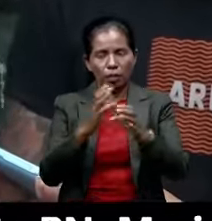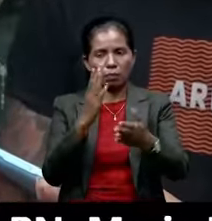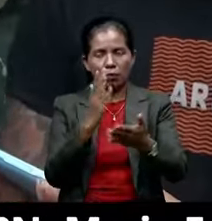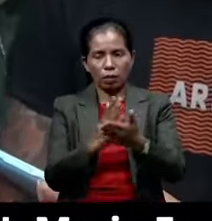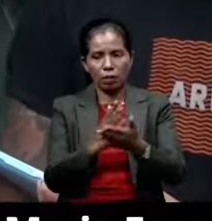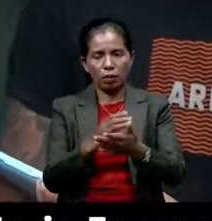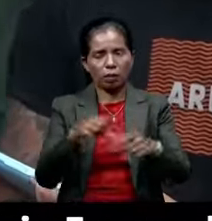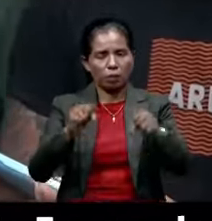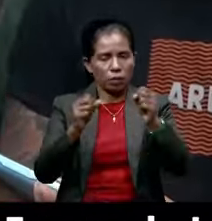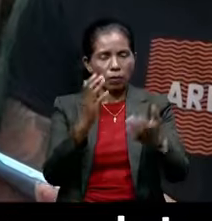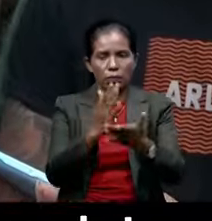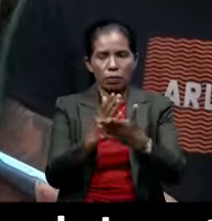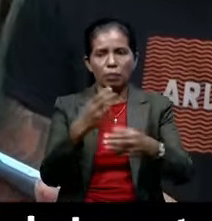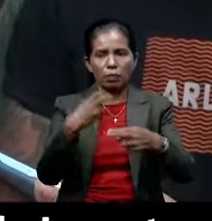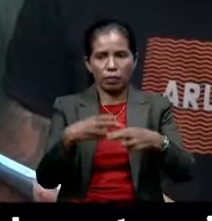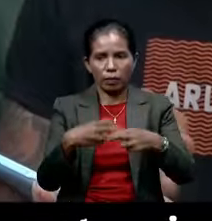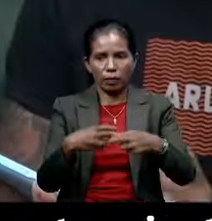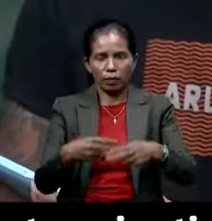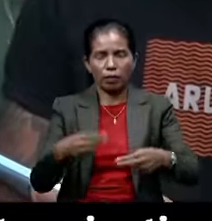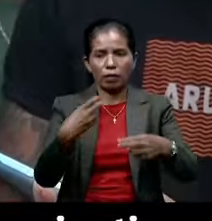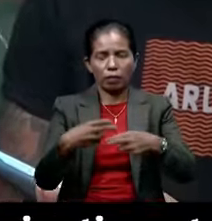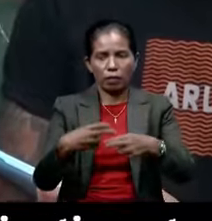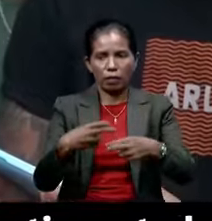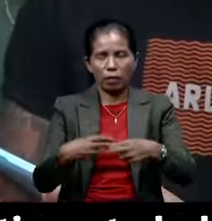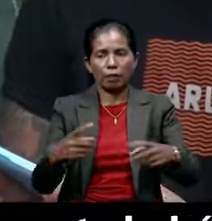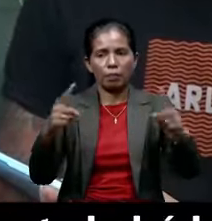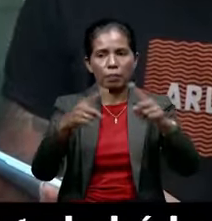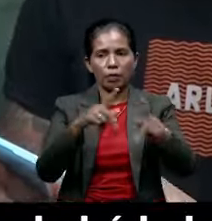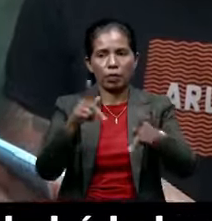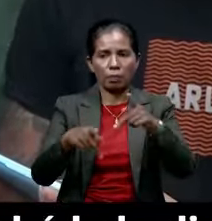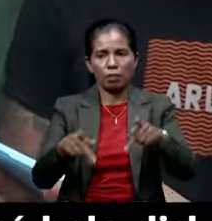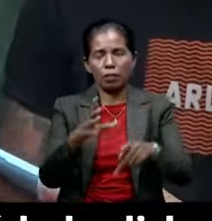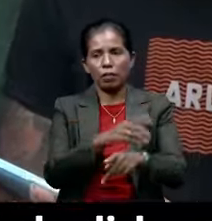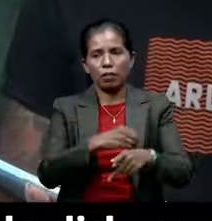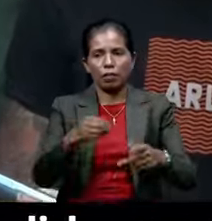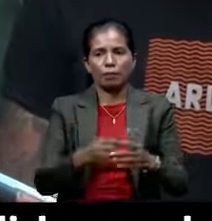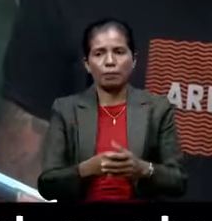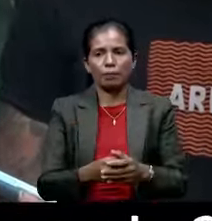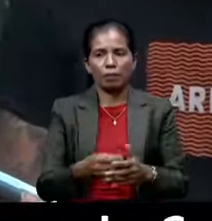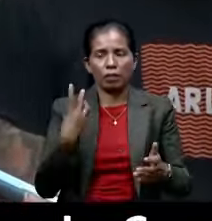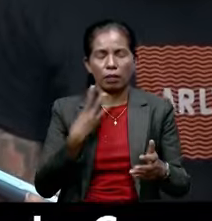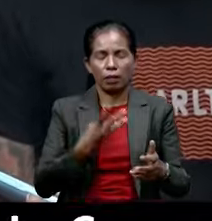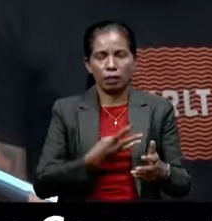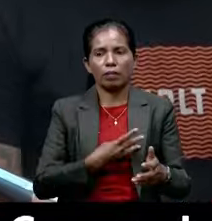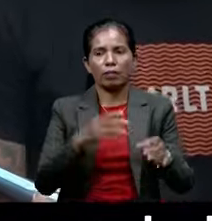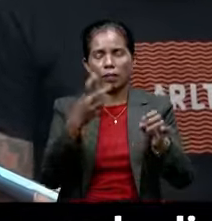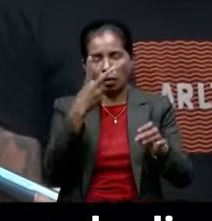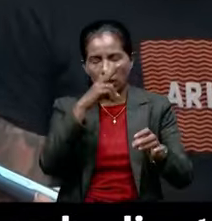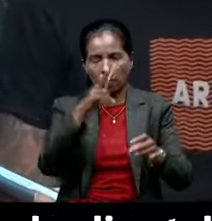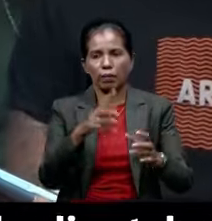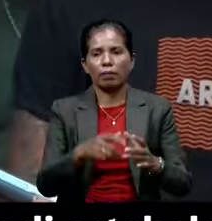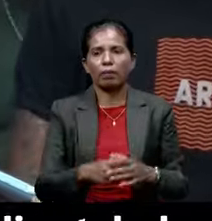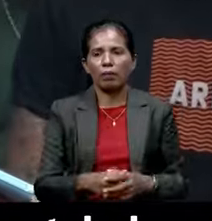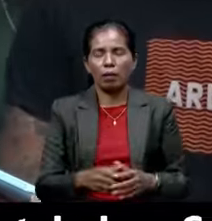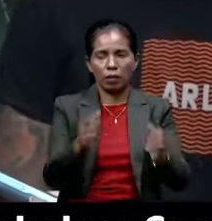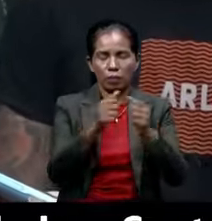motor tu para mos susar ne mos prejudike fila fali vendedor ai finansira ne. Nah, ne be ida nemo ita sei areala para